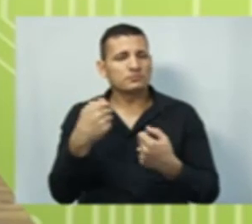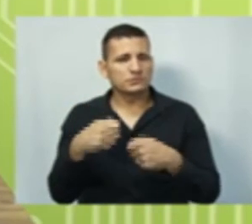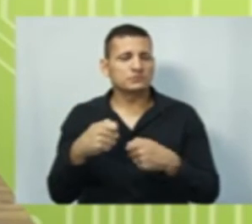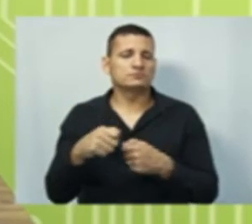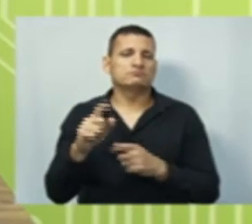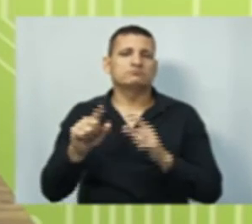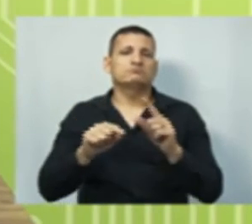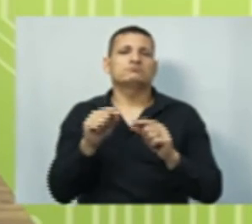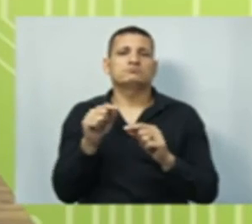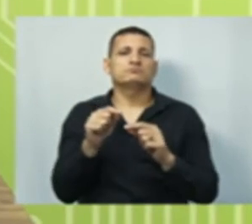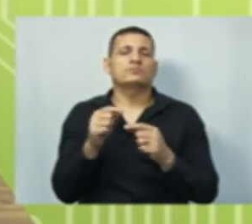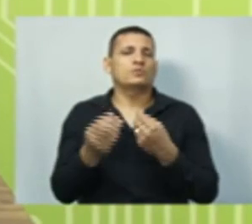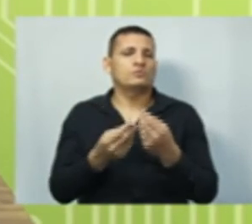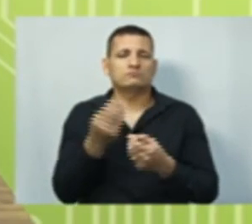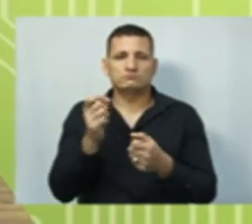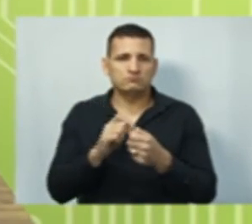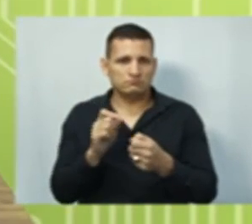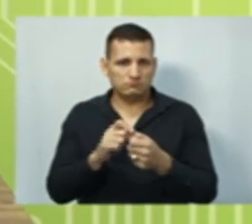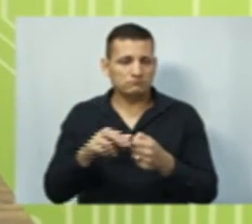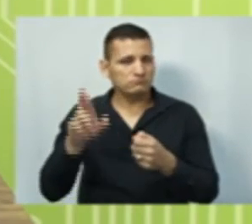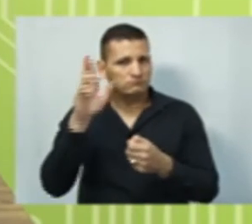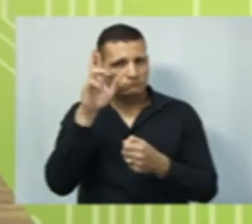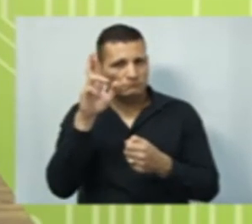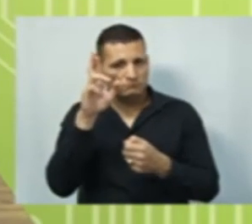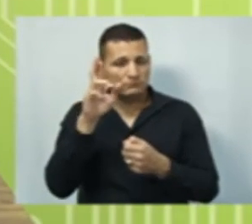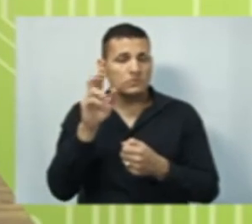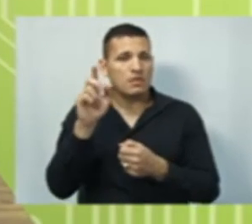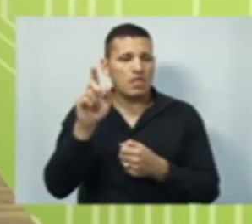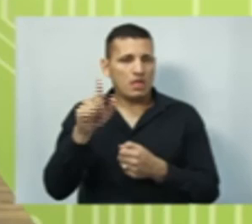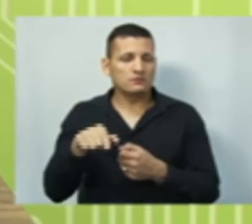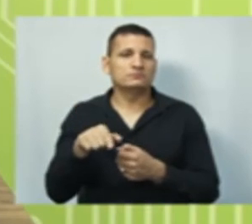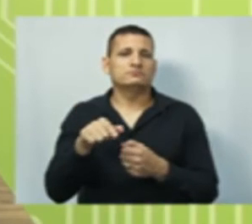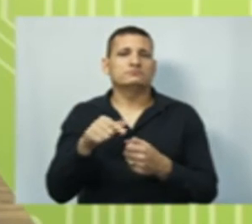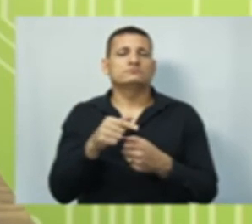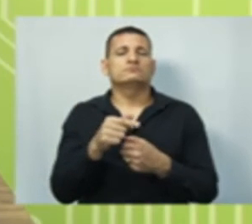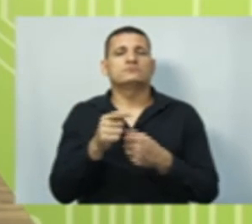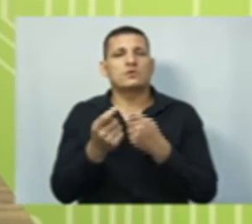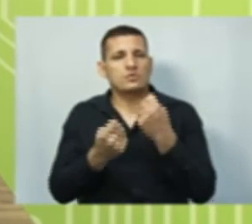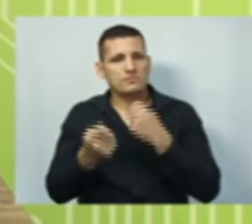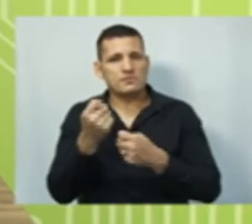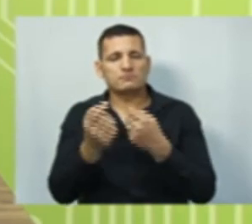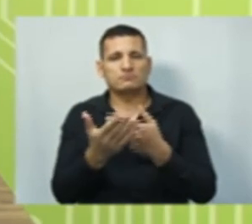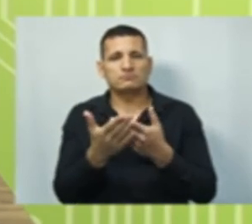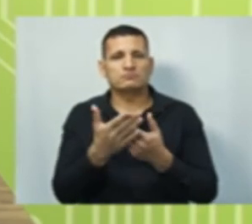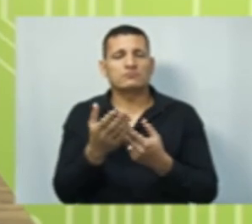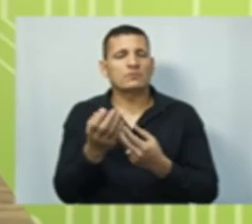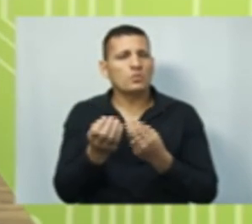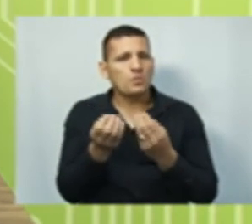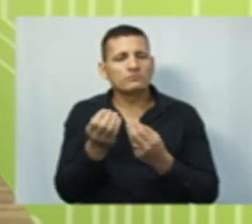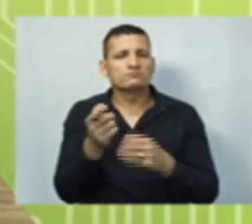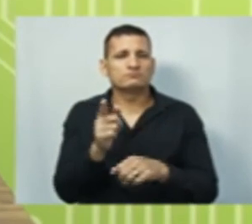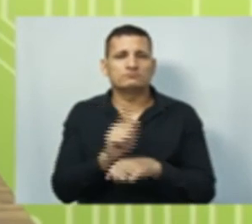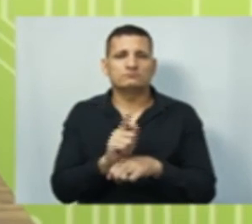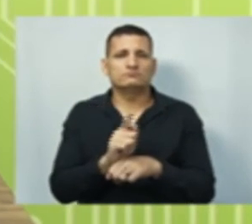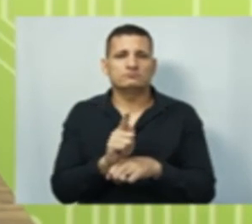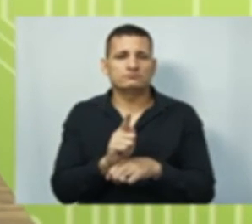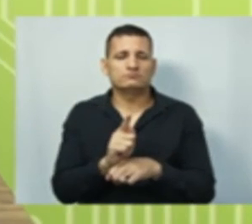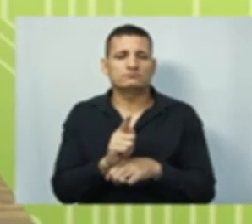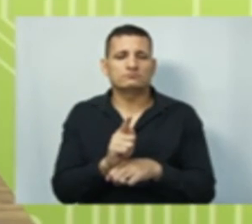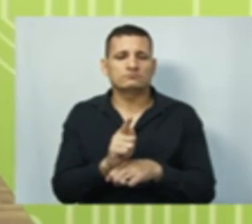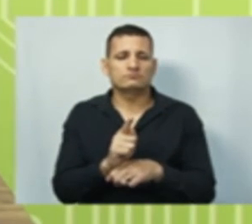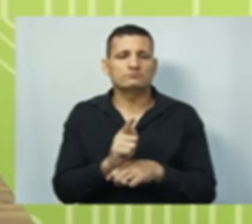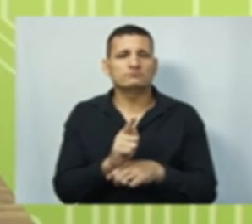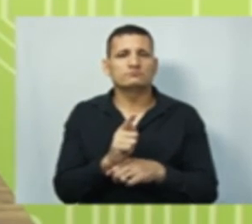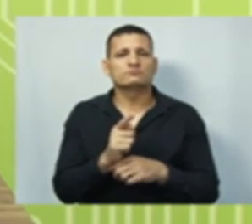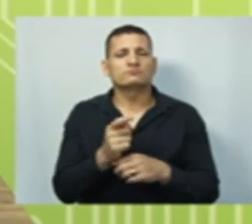bem o que fazer com esses recursos, e é isso que a economia estuda. Como gerenciar nossos fatores produtivos que são